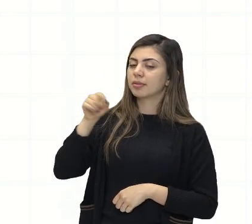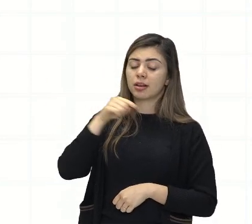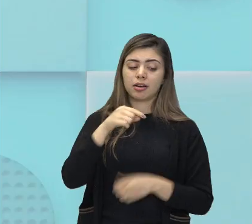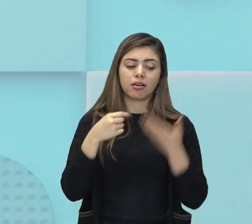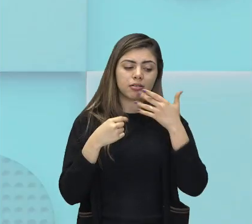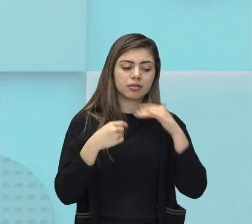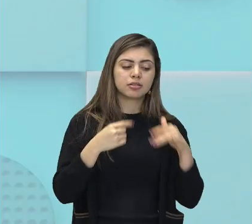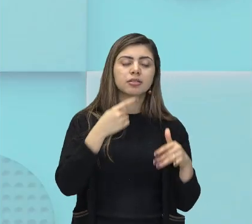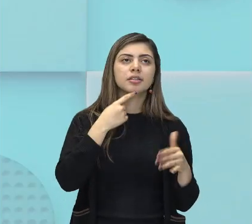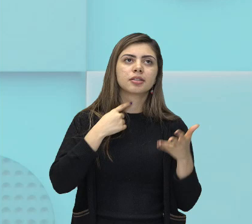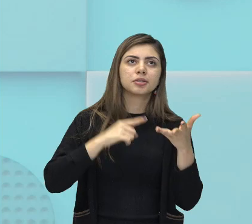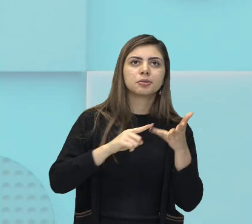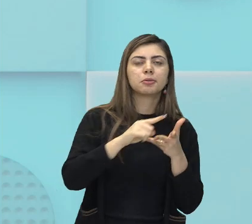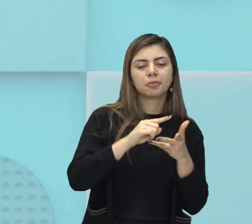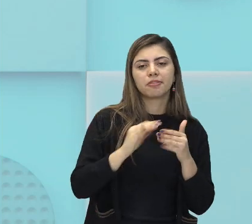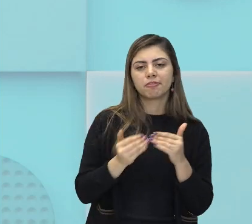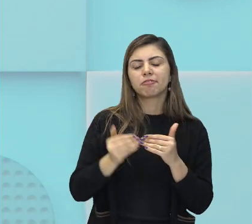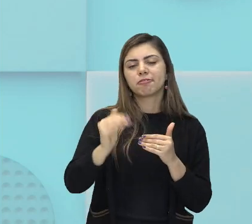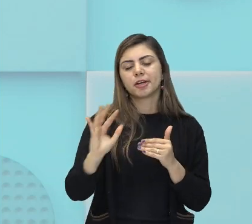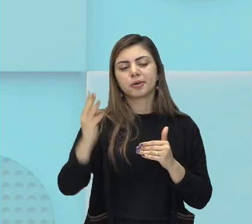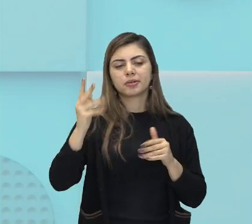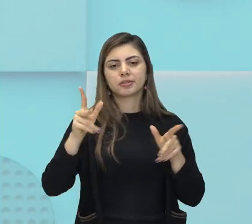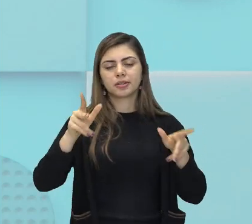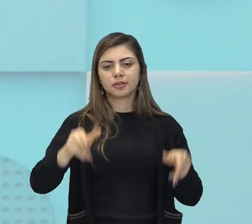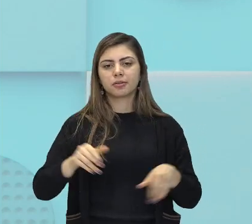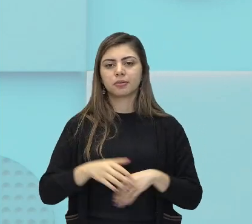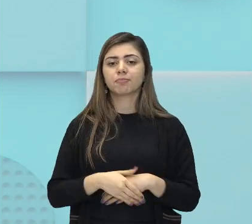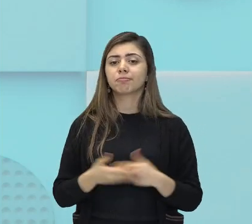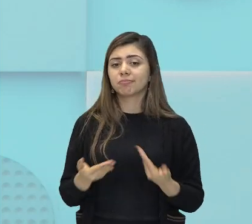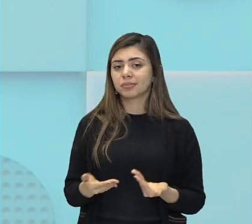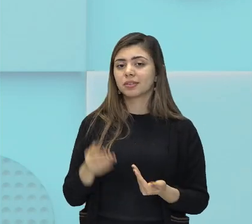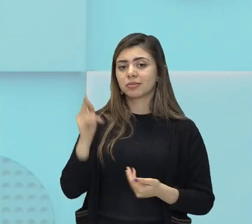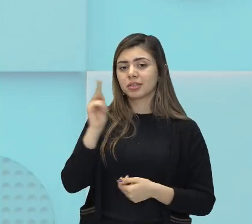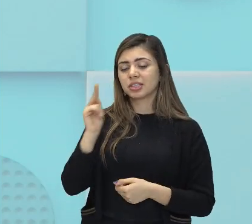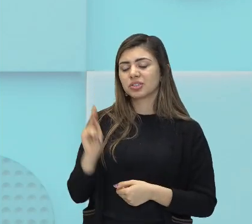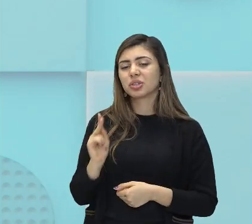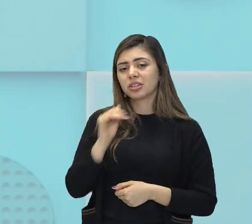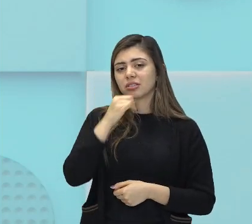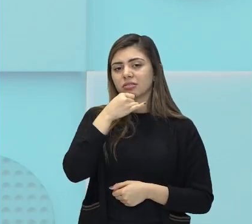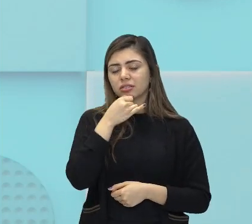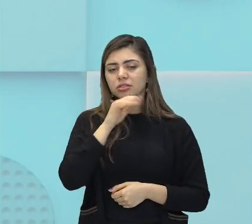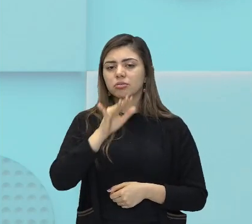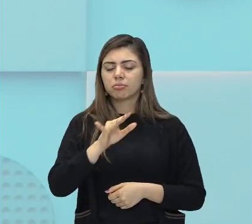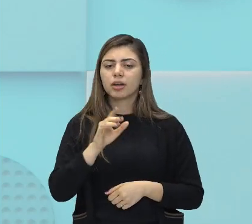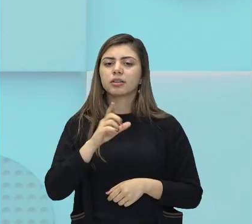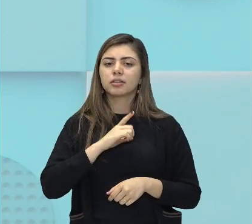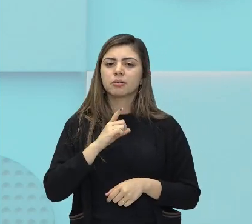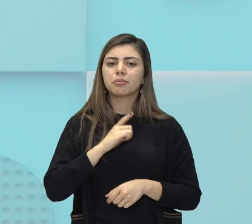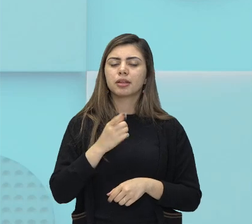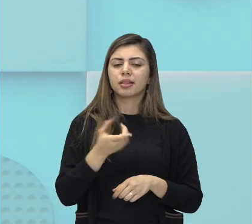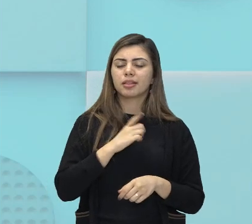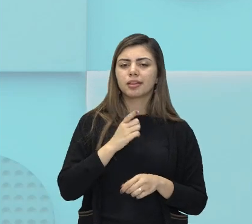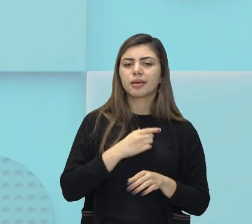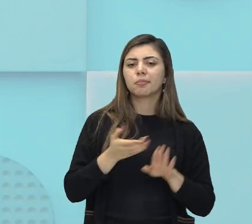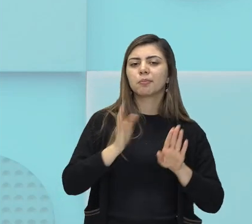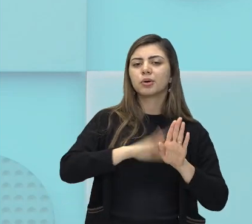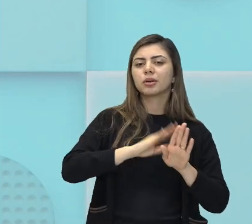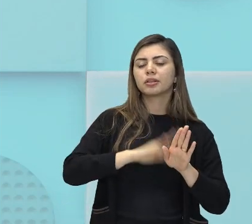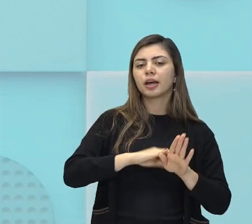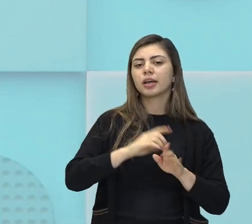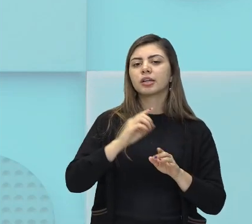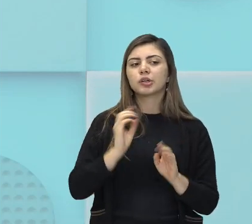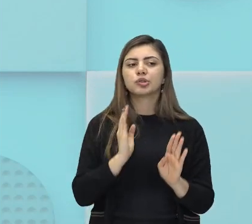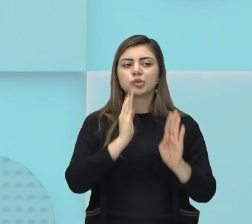acontecer necessariamente, tá bom? Nossa história um pouquinho triste, mas ao mesmo tempo falando um pouquinho sobre a descoberta, falando um pouquinho